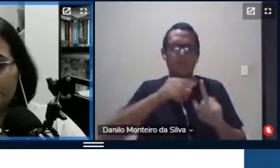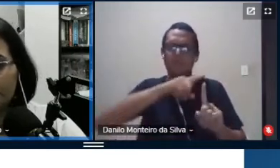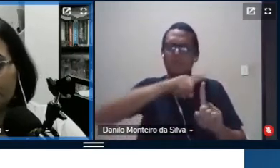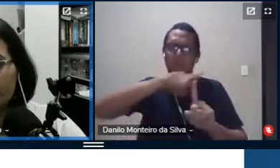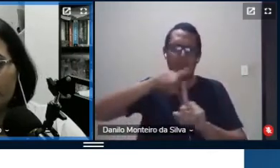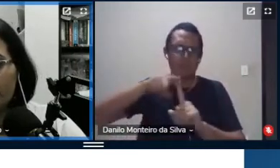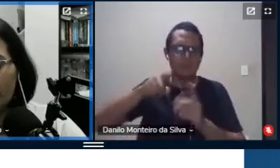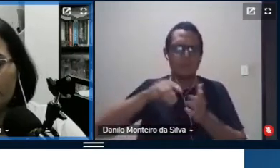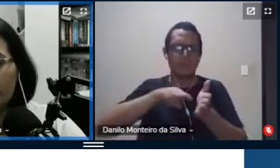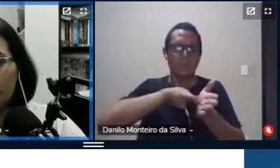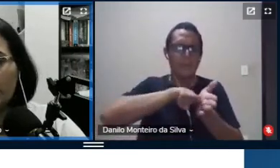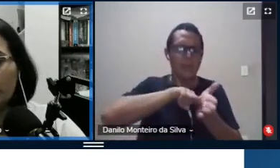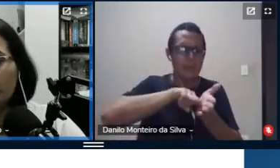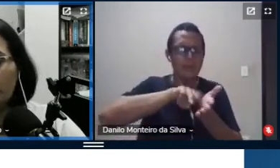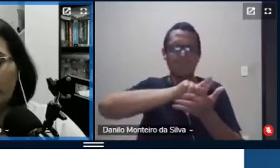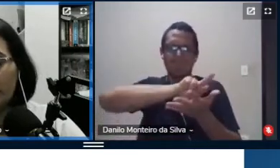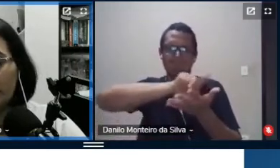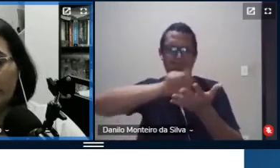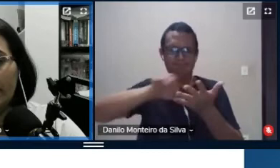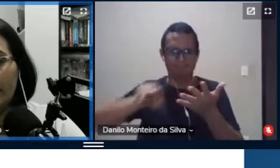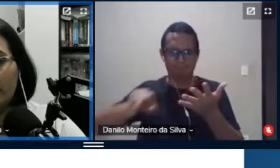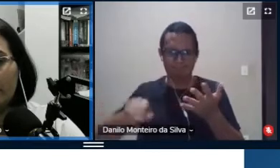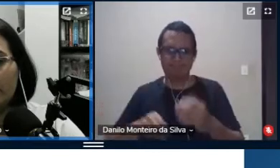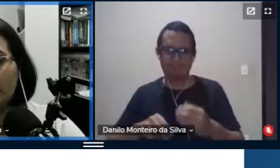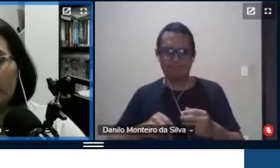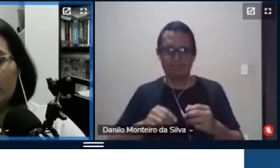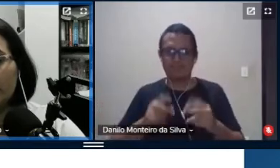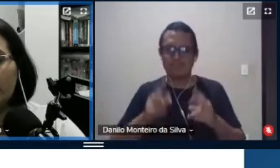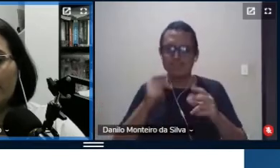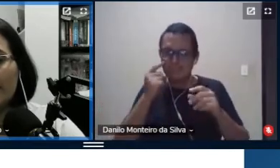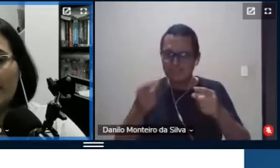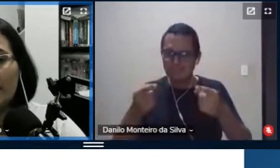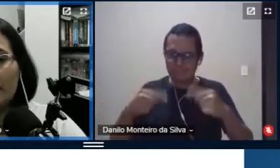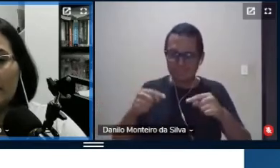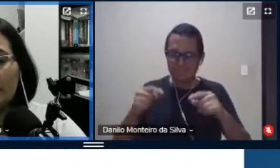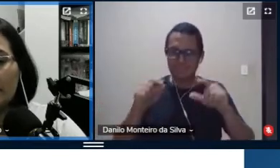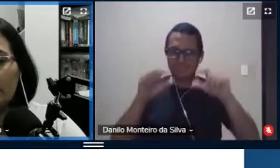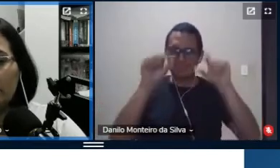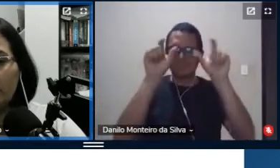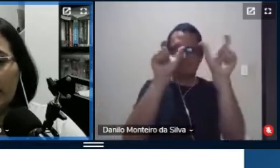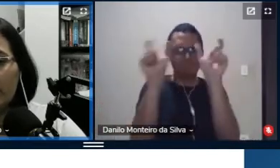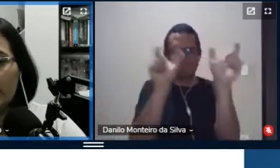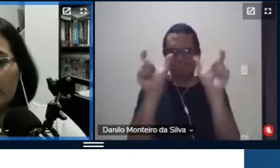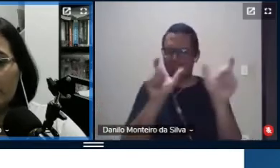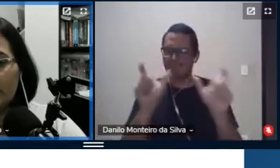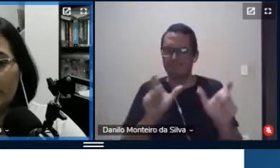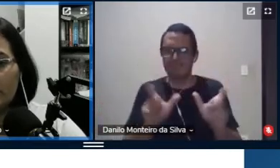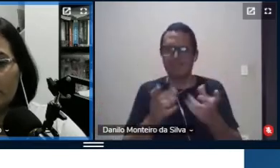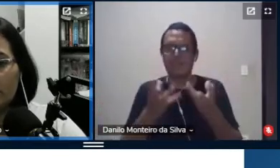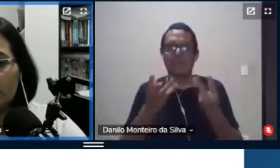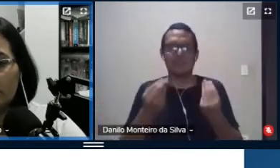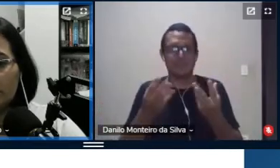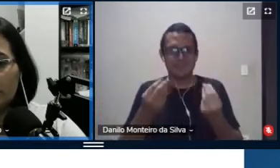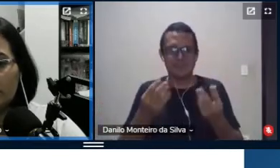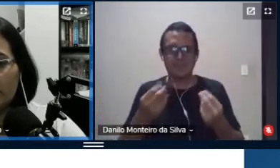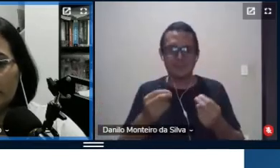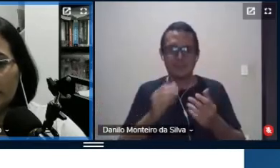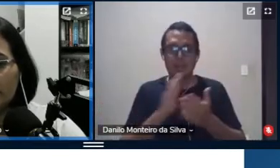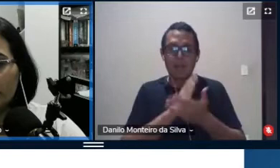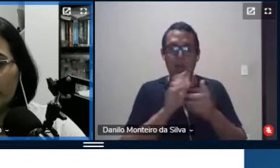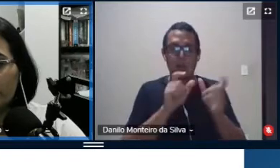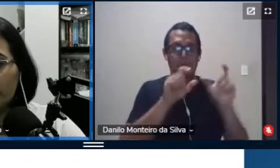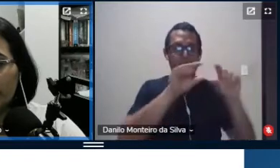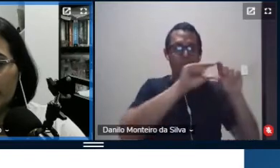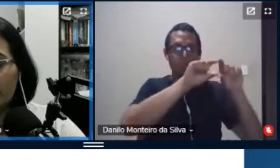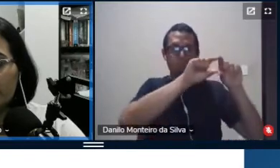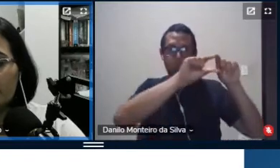ensaio. Eu fiz uma nuvem aqui de ideias para mostrar para vocês que os maiores aqui, ó,